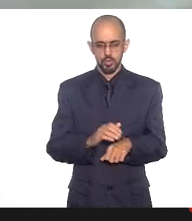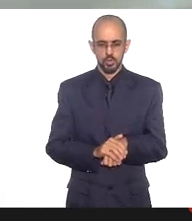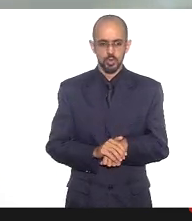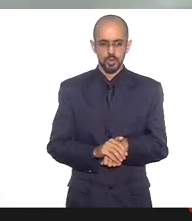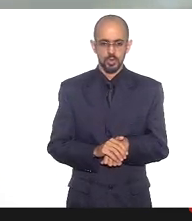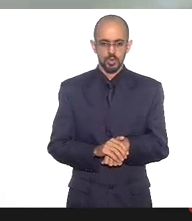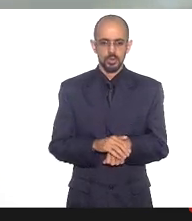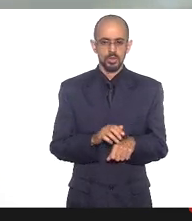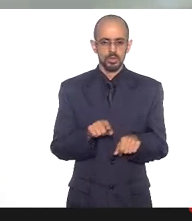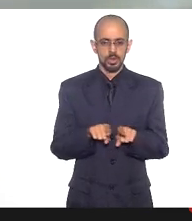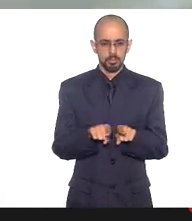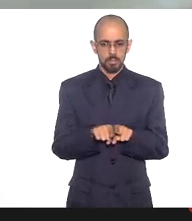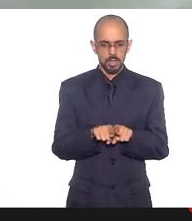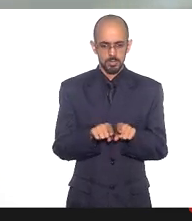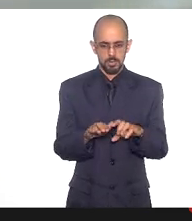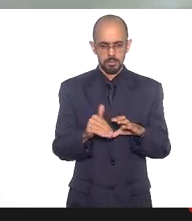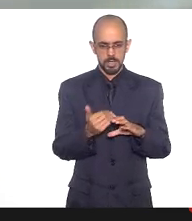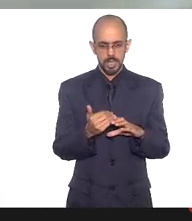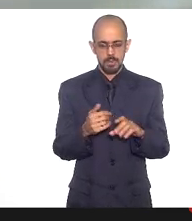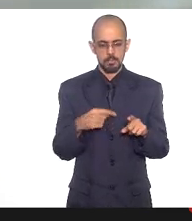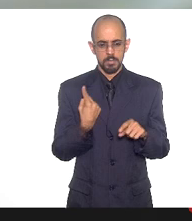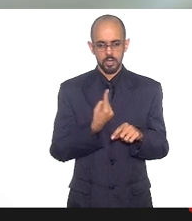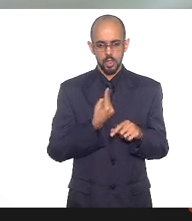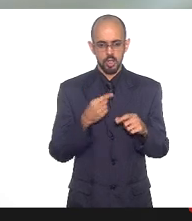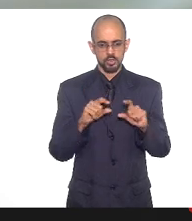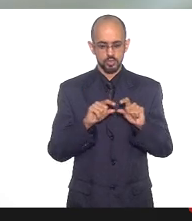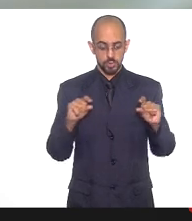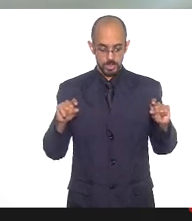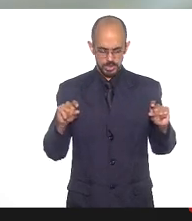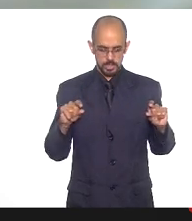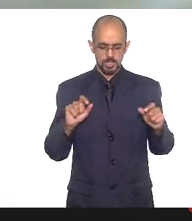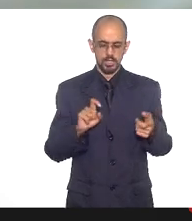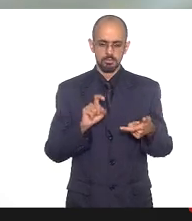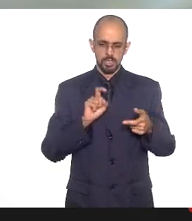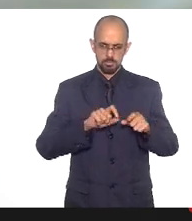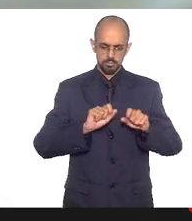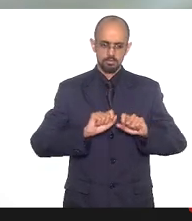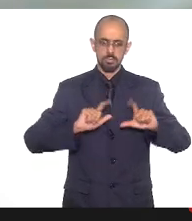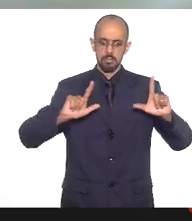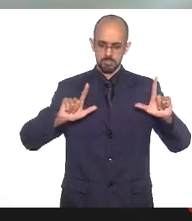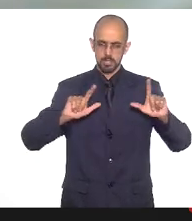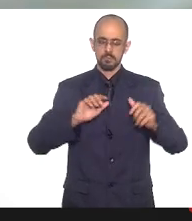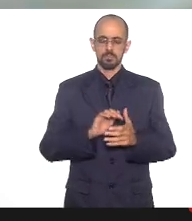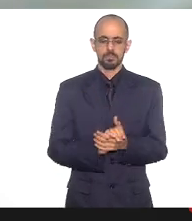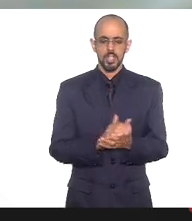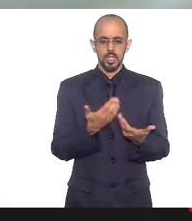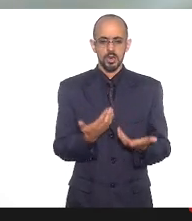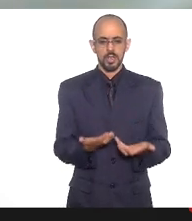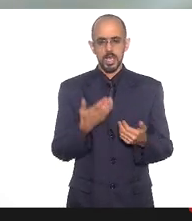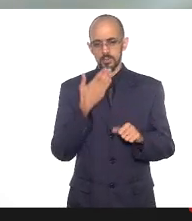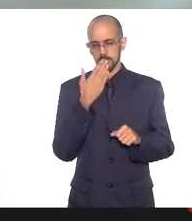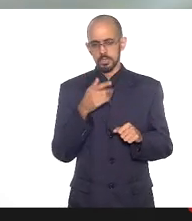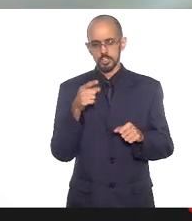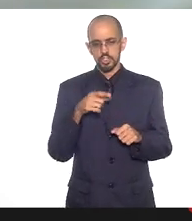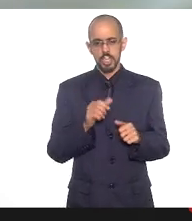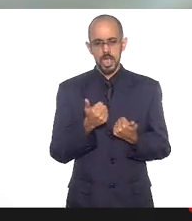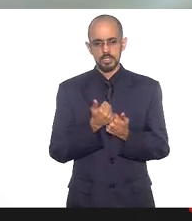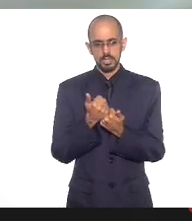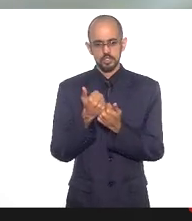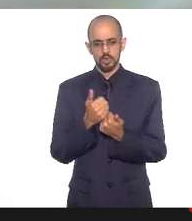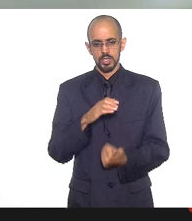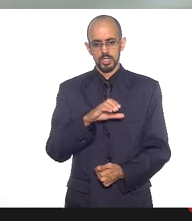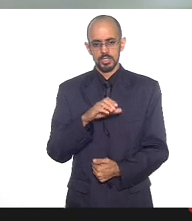mandar o endereço de onde ele está disponível, eu queria solicitar a assessoria da CPI